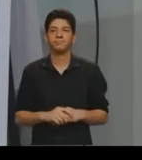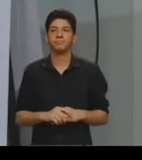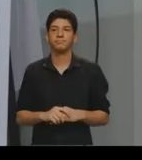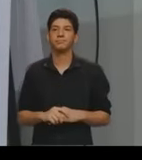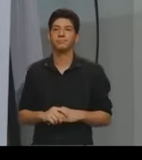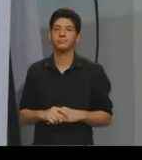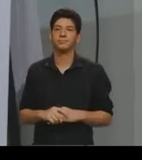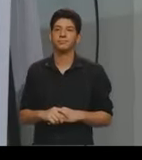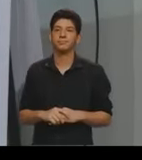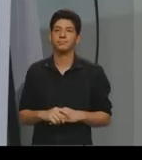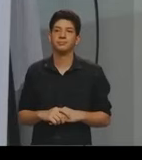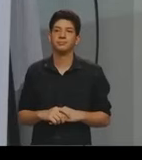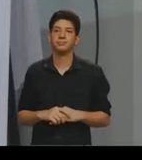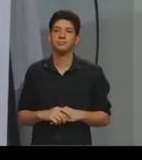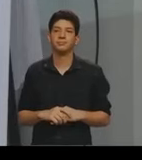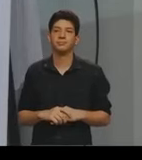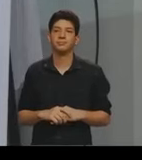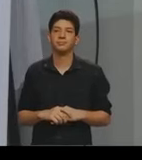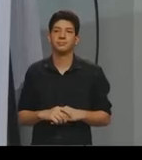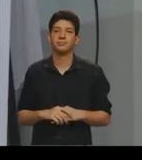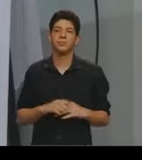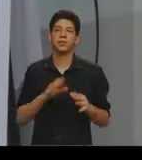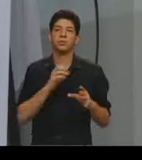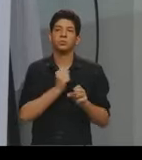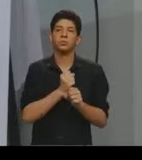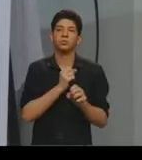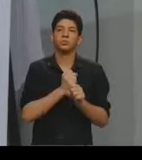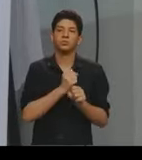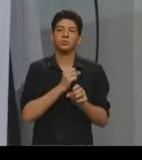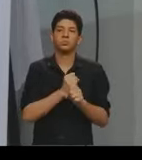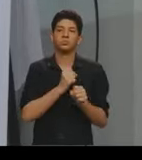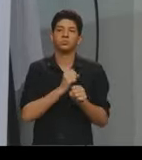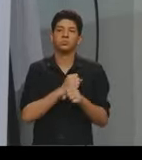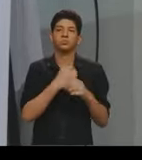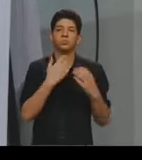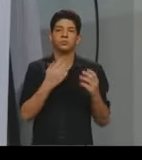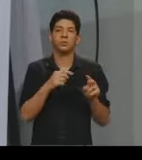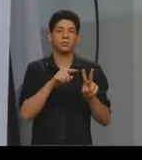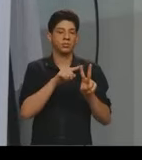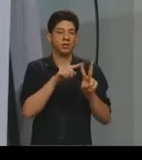A gente efetua aqui o produto, então raiz cúbica,